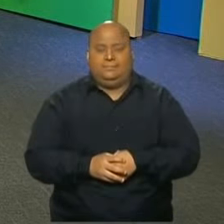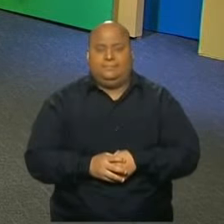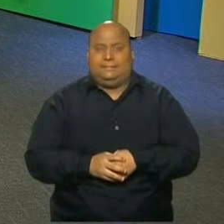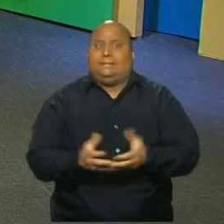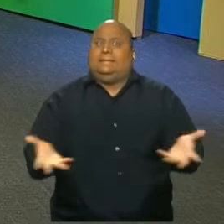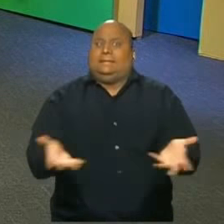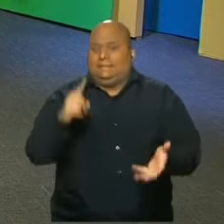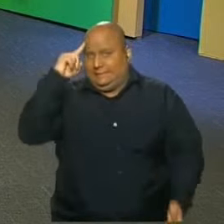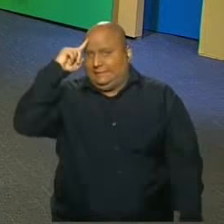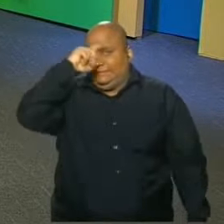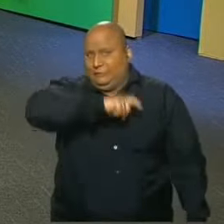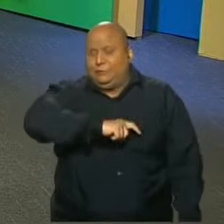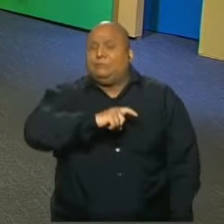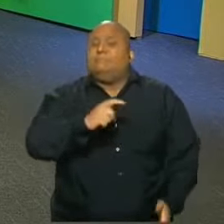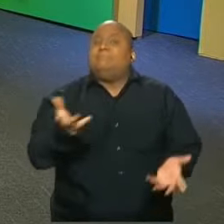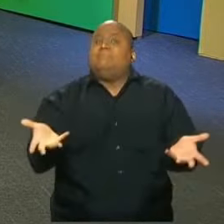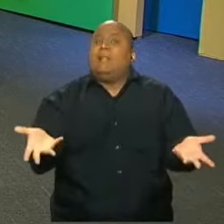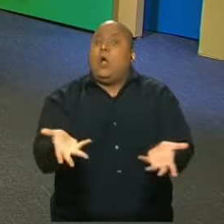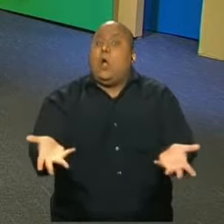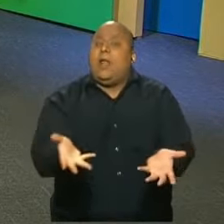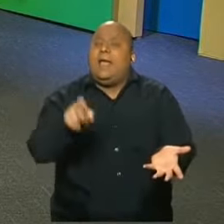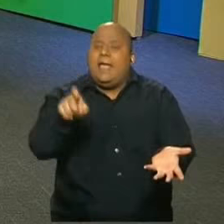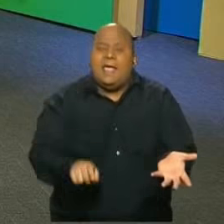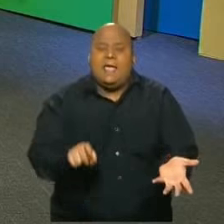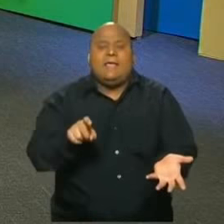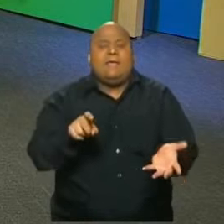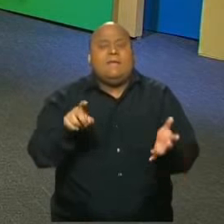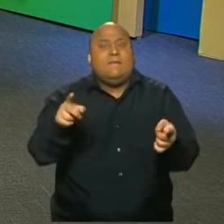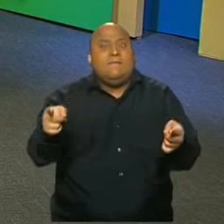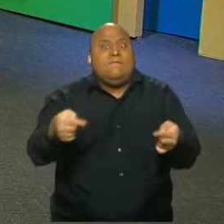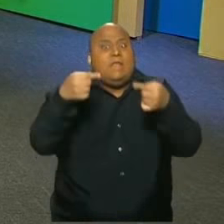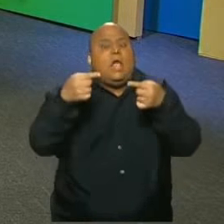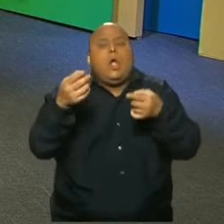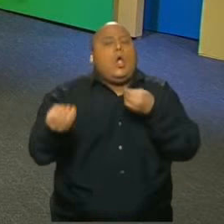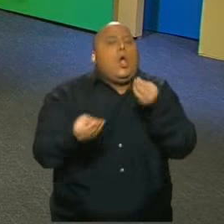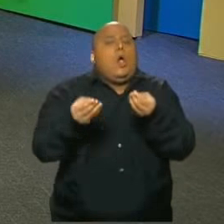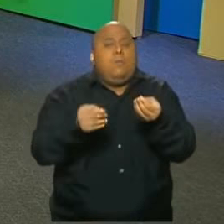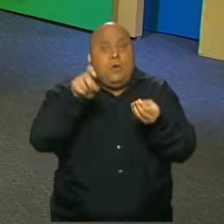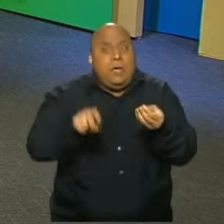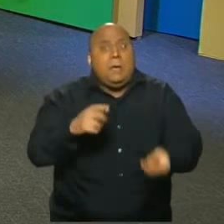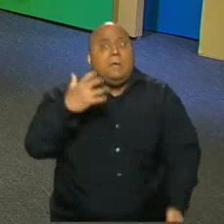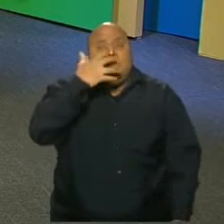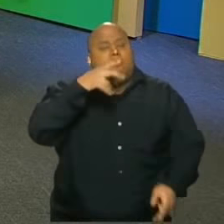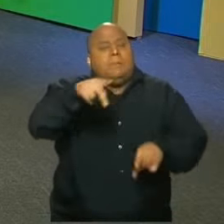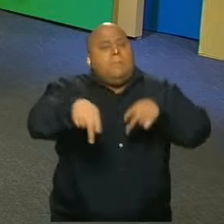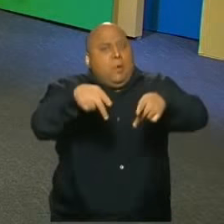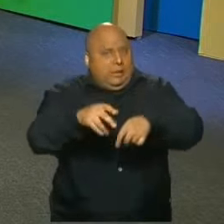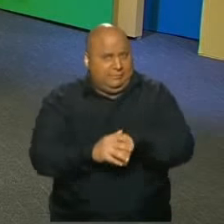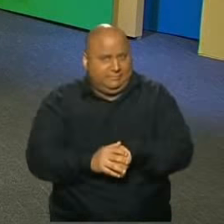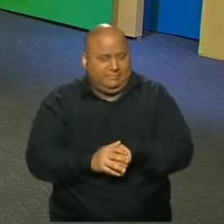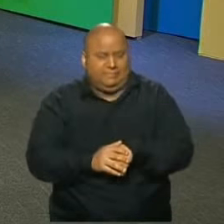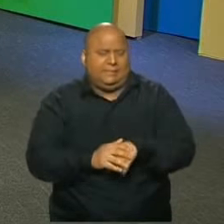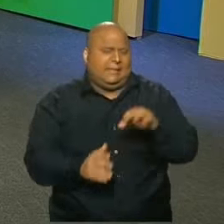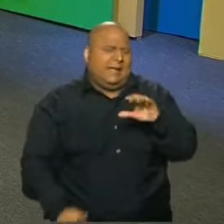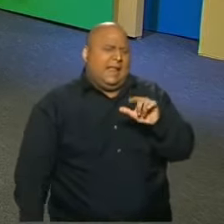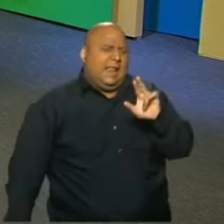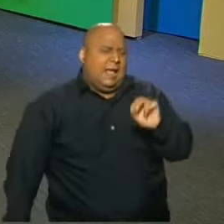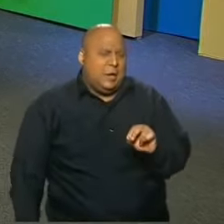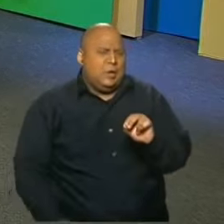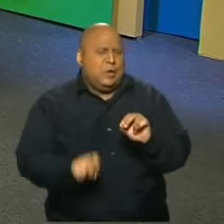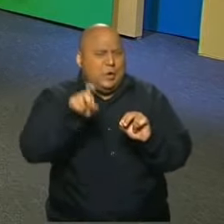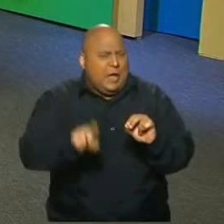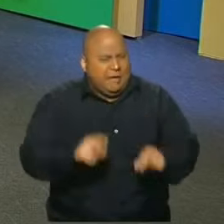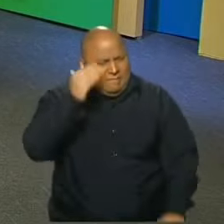bicho pega, hein? Mas antes, vamos aqui então ouvir as finalistas de Música Popular. Vamos falar também, claro, sobre o nosso